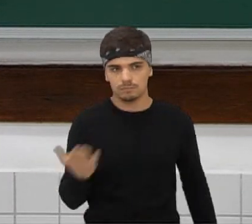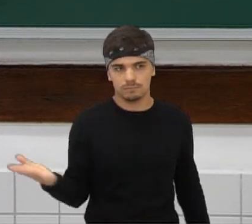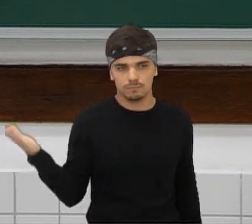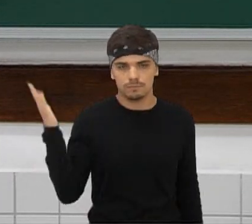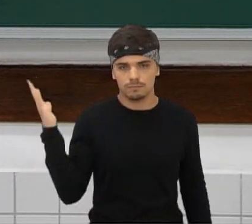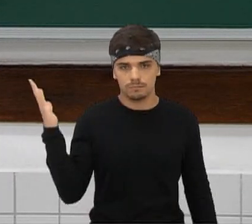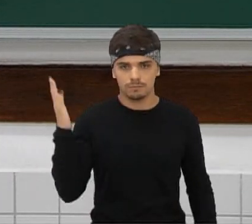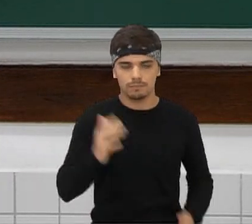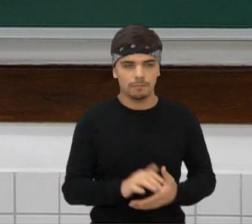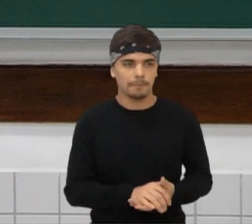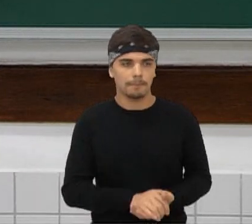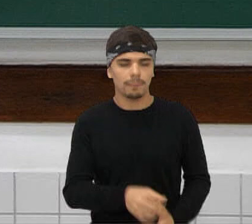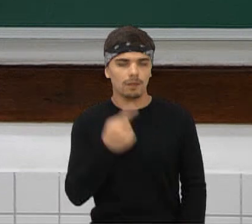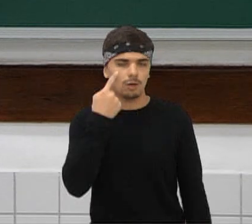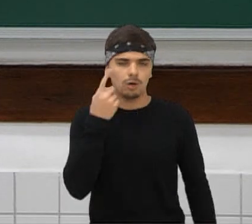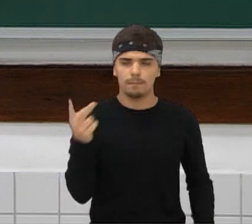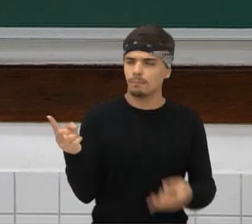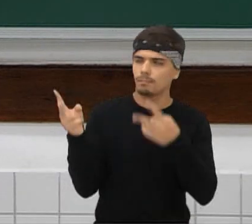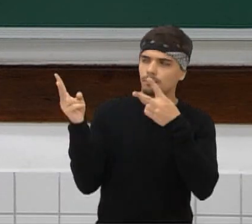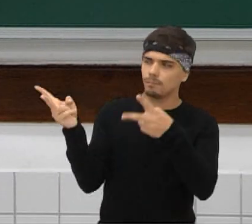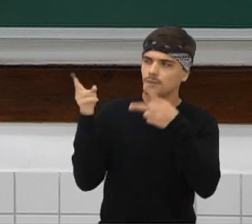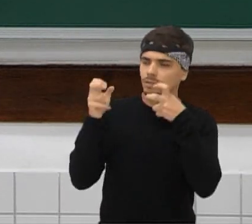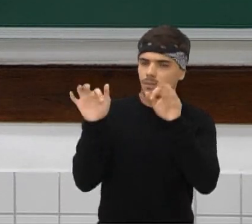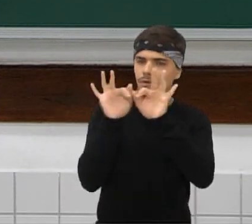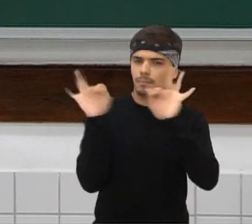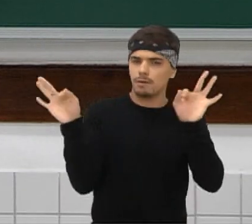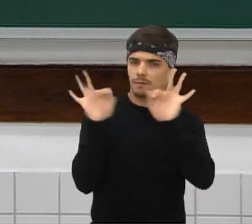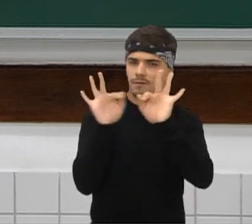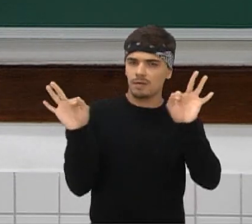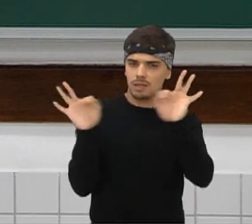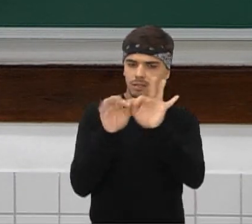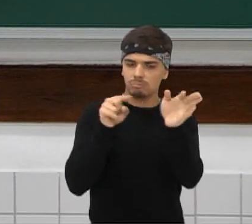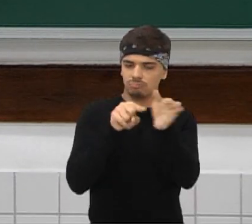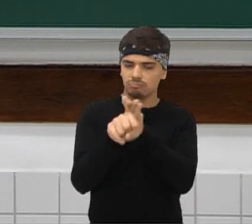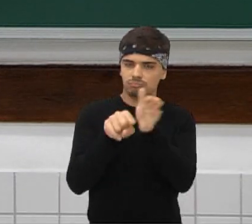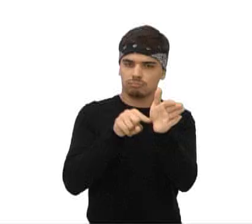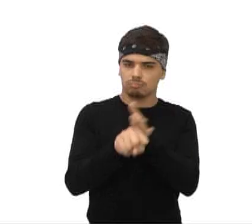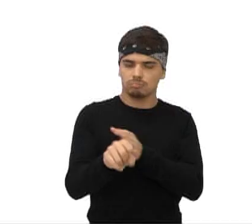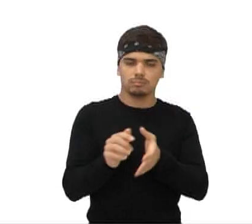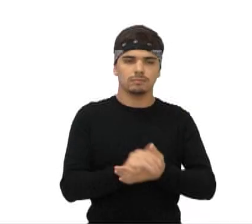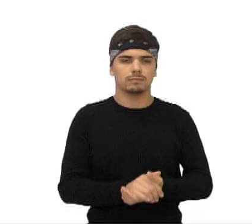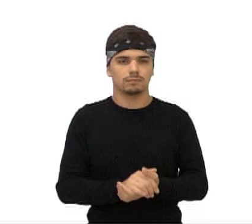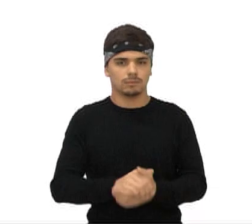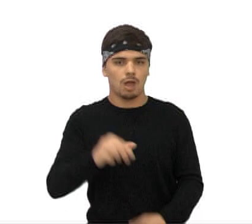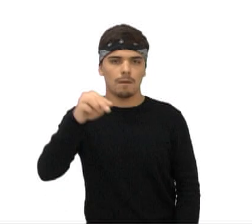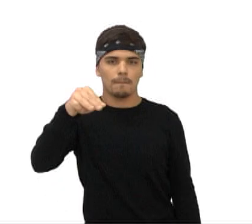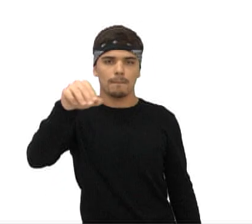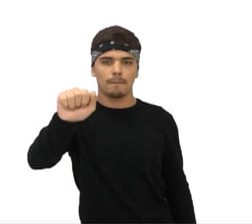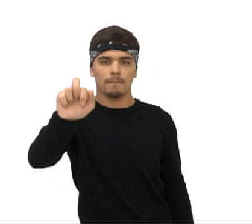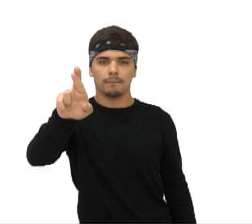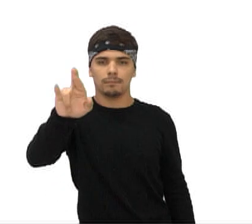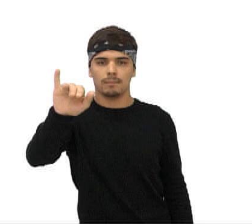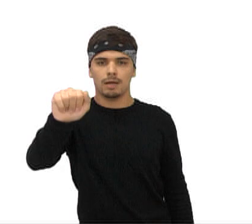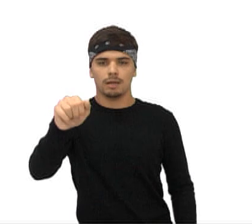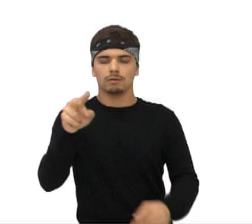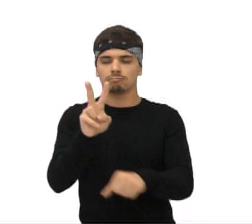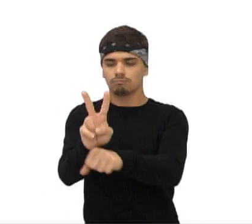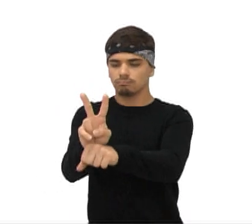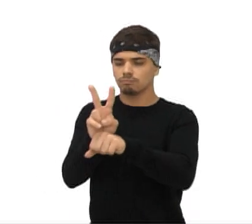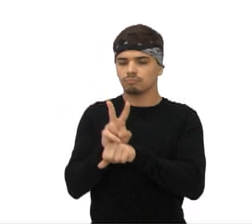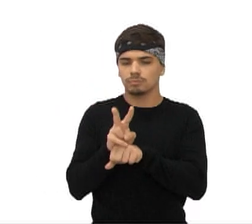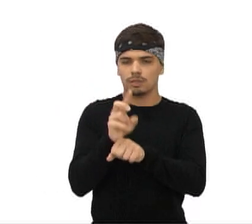Então, veja lá o que é que diz nesse exercício, neste quiz. Maria pegou um empréstimo